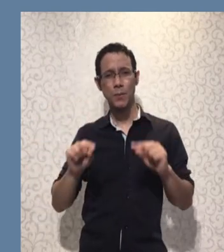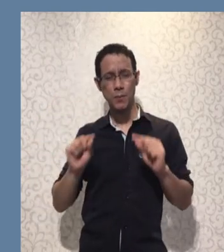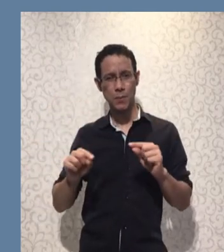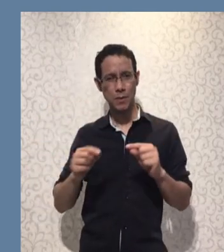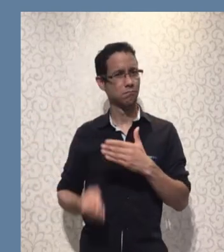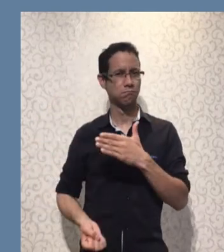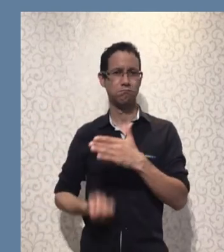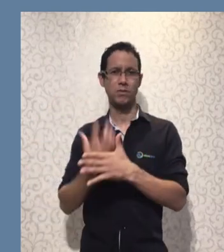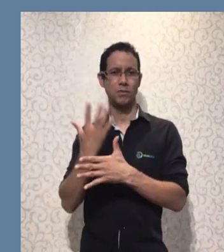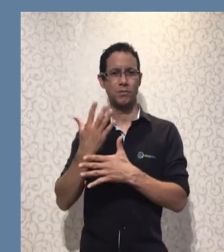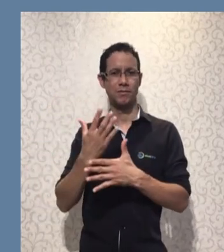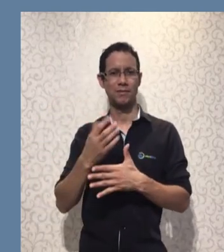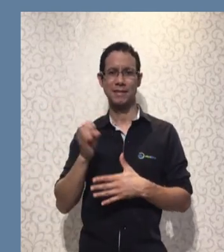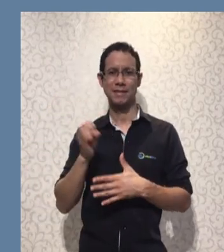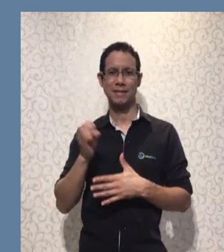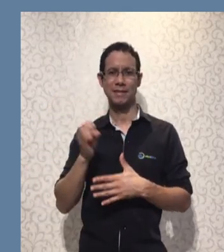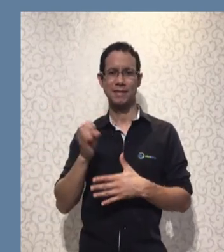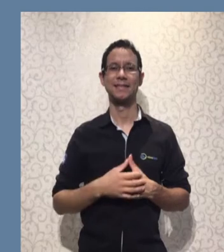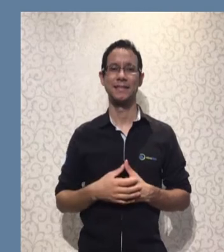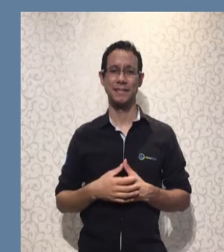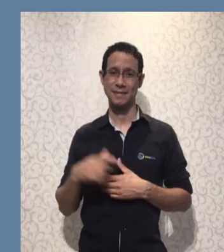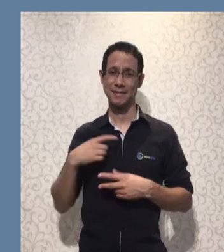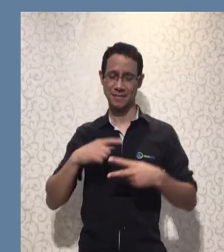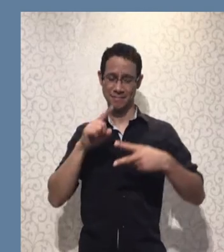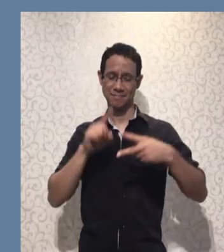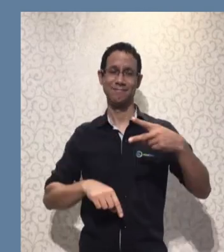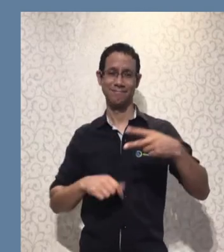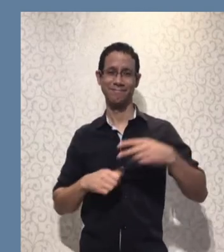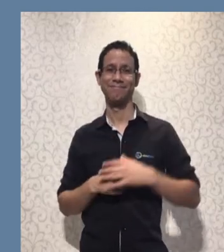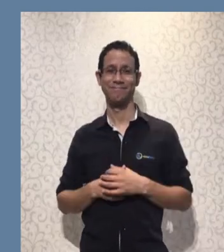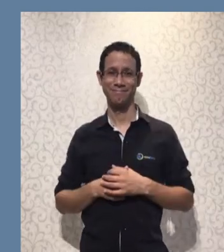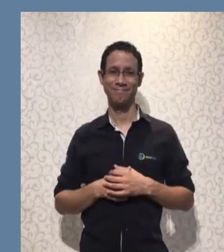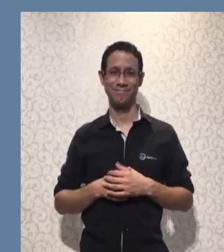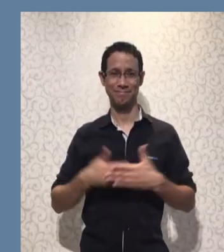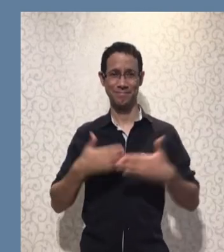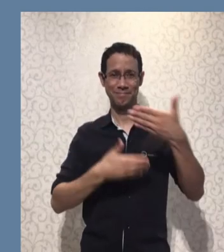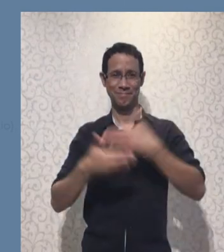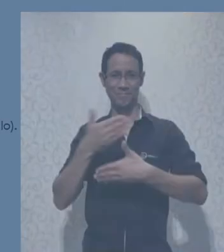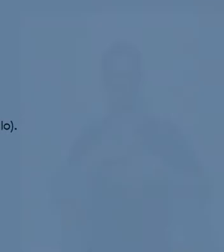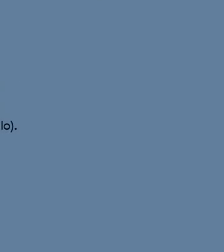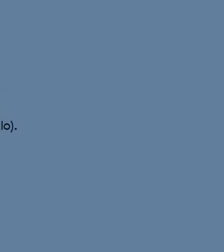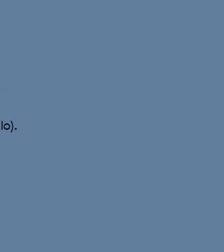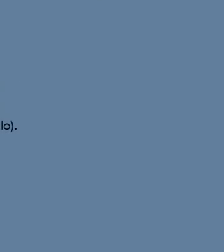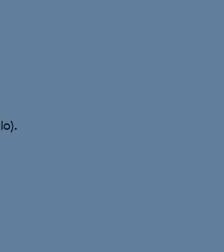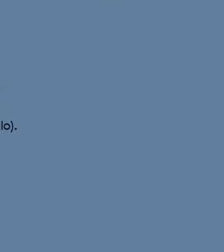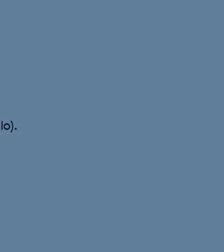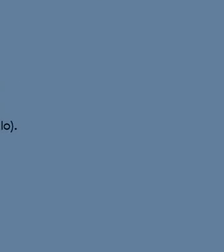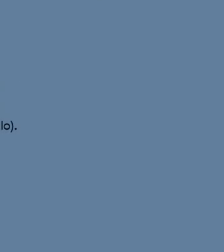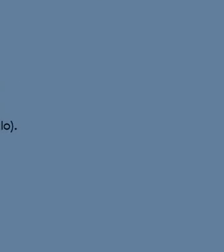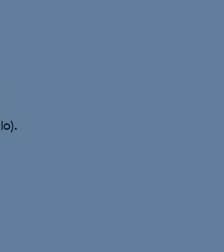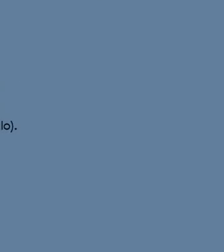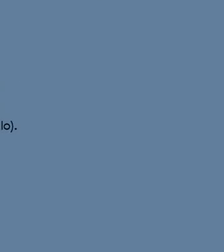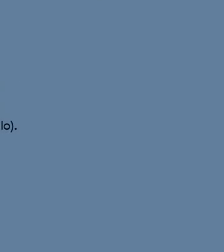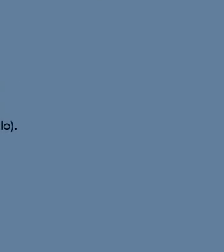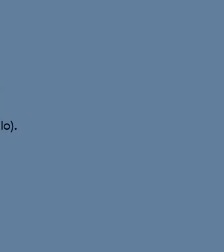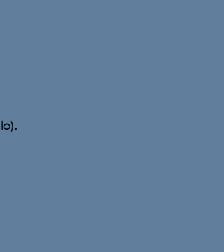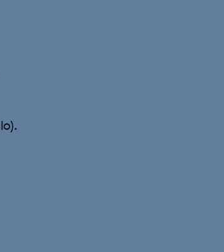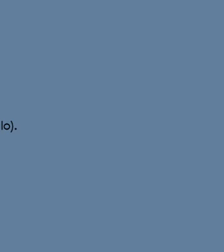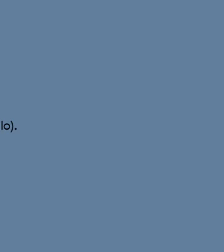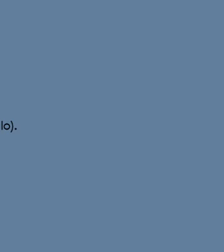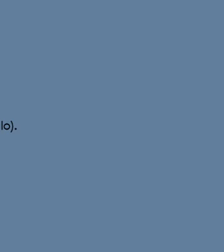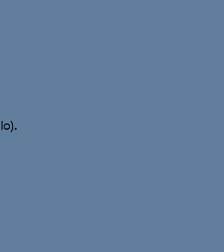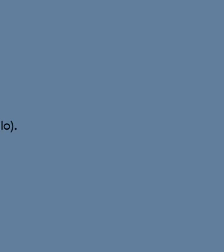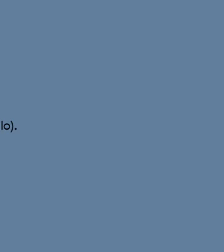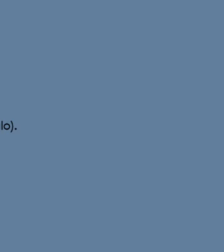foram dois... E aqui eu já paro a minha apresentação. Foram projetos muito especiais para nós também no Sesc,